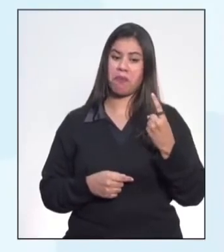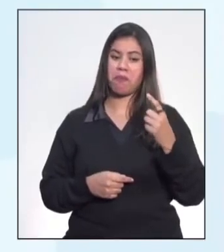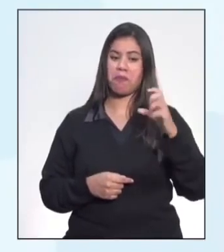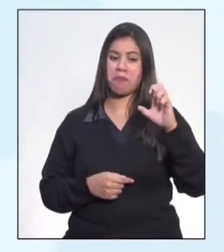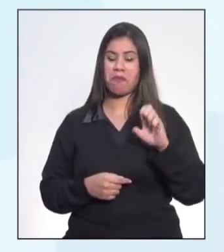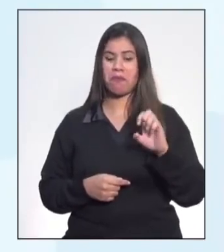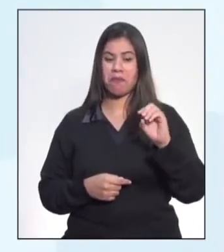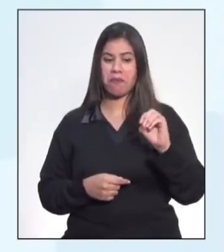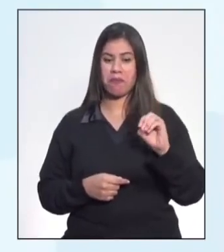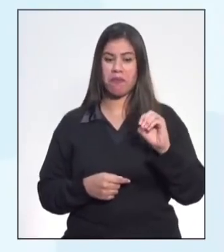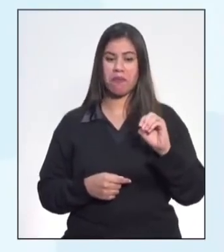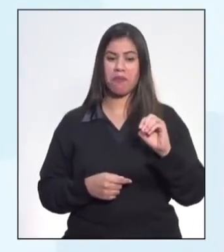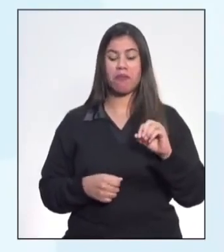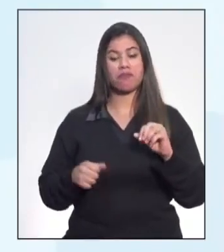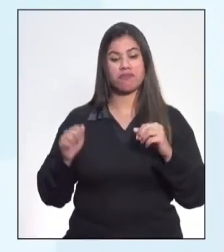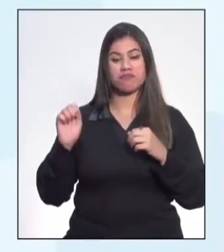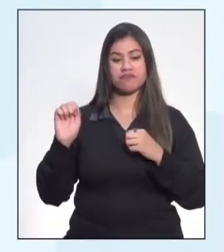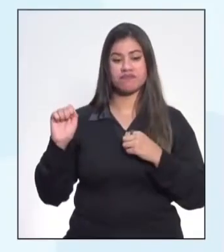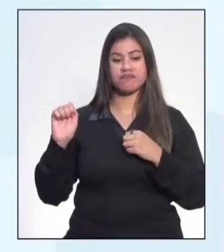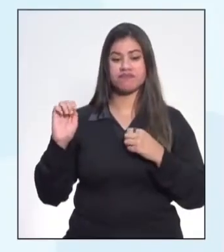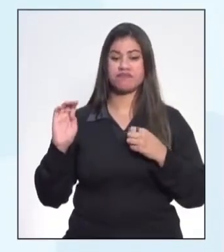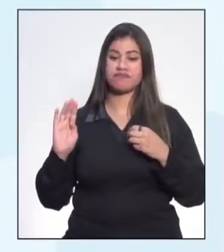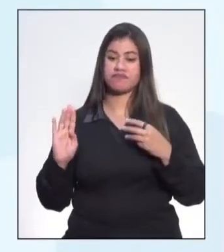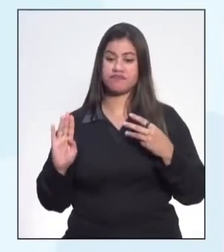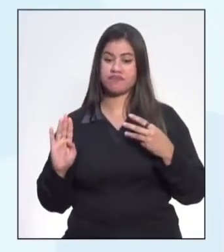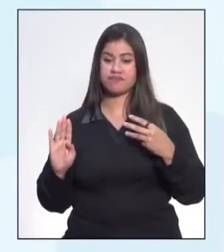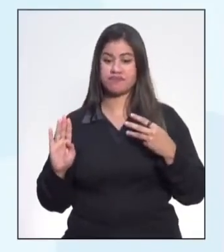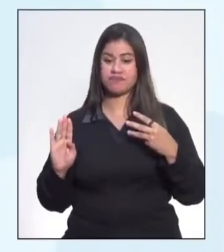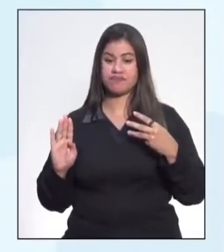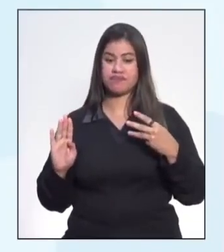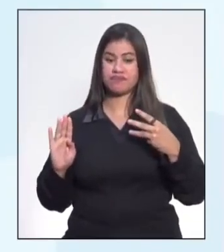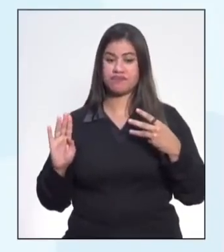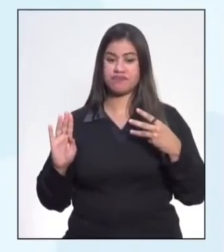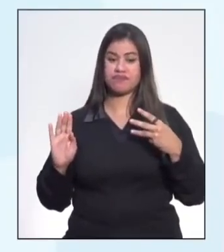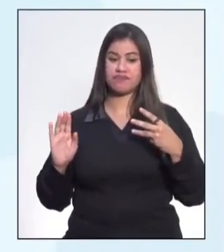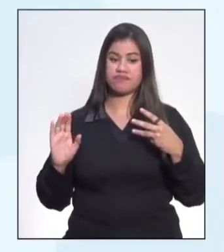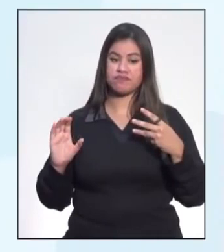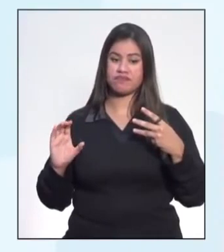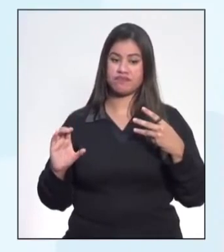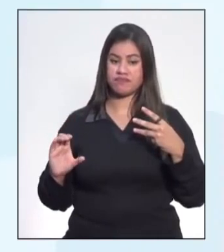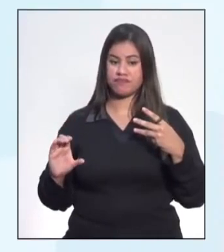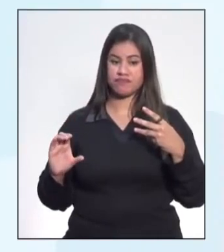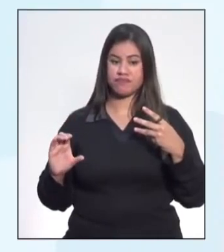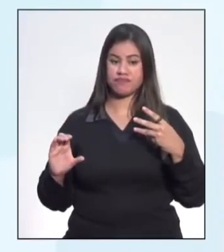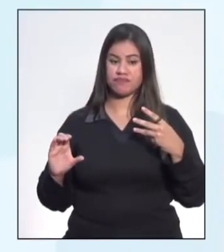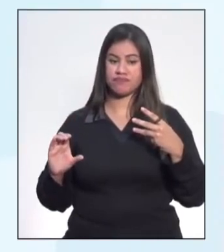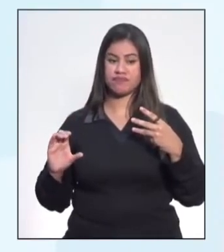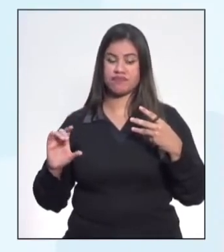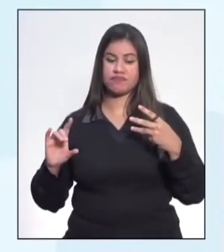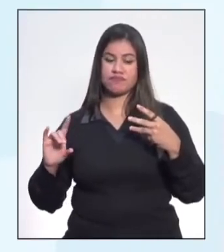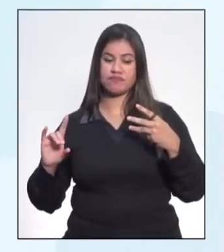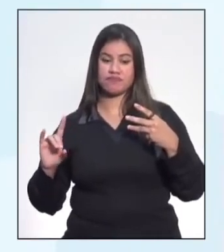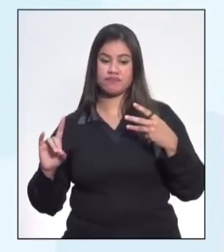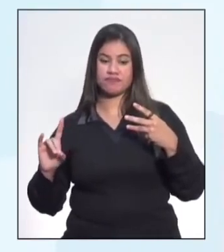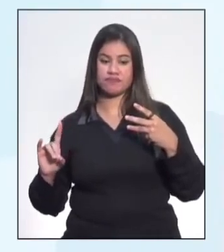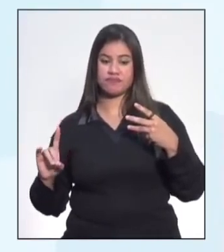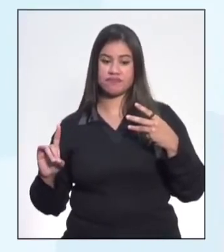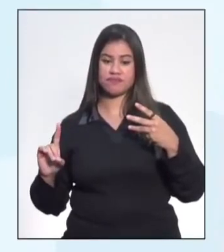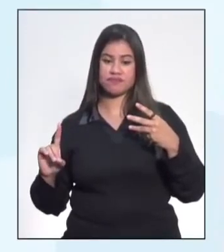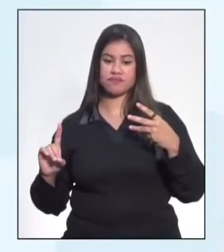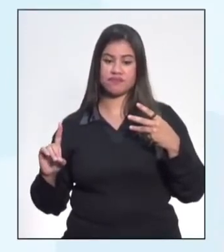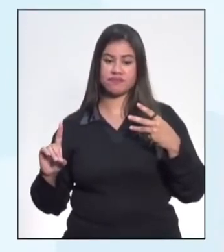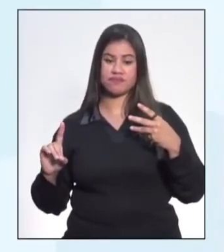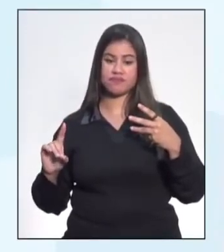exotérmico, apenas o 2 é exotérmico, apenas o 3 é exotérmico, ou apenas o 1